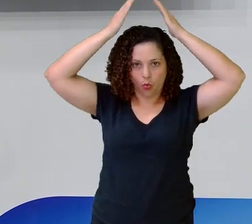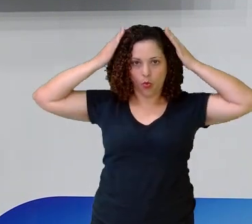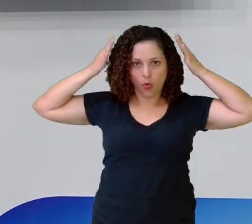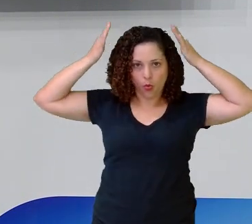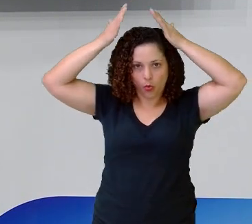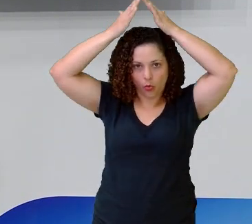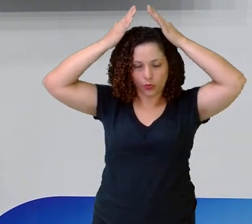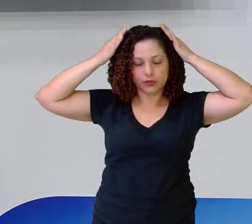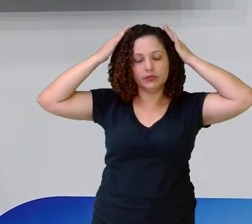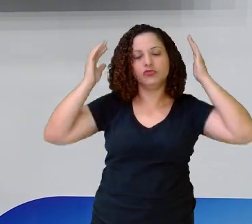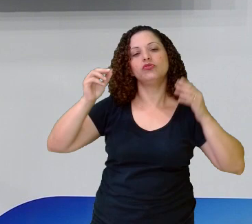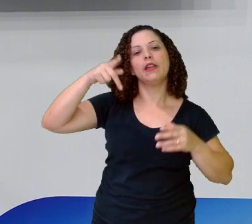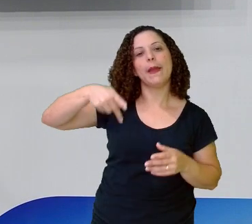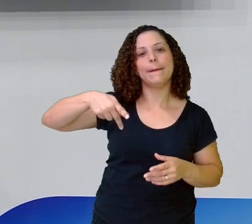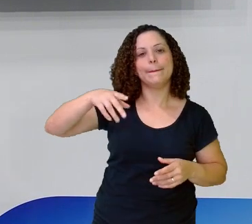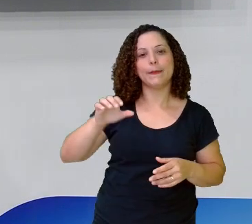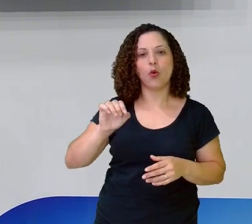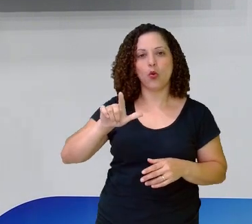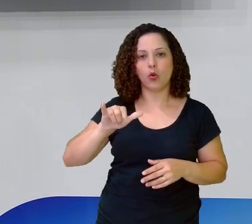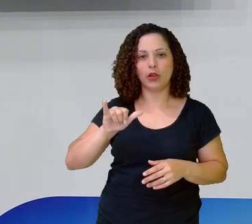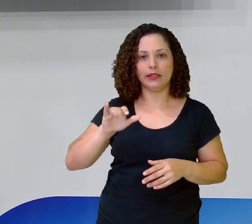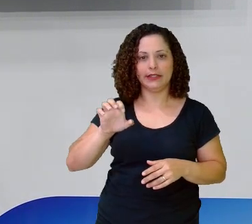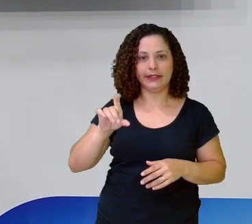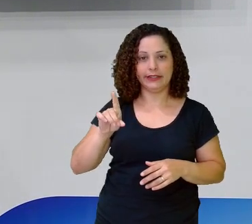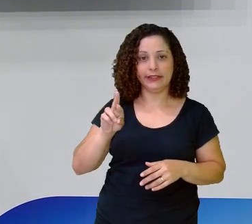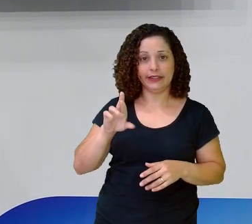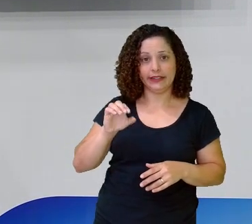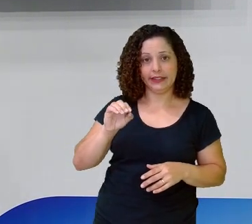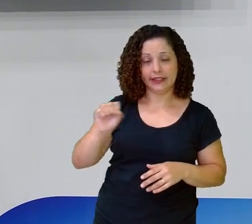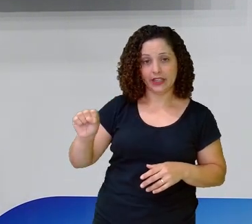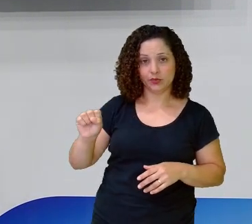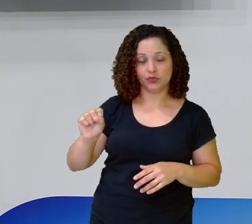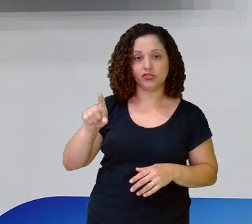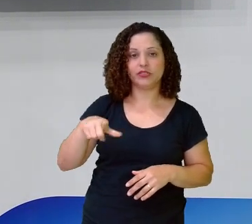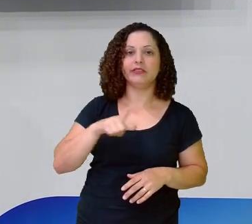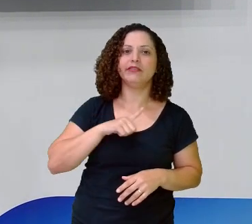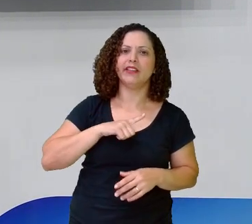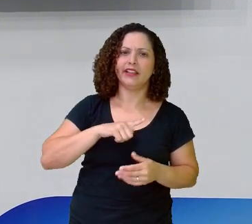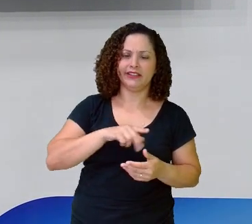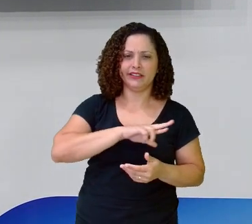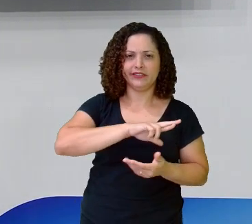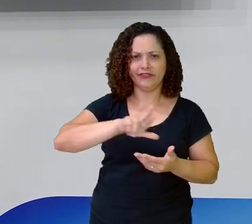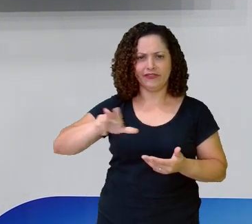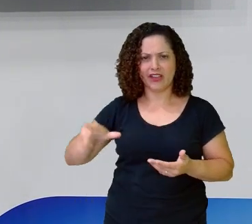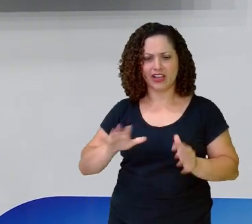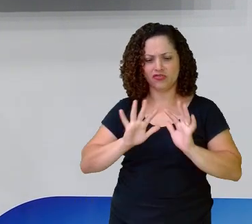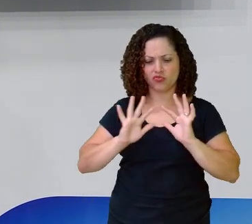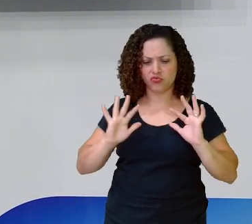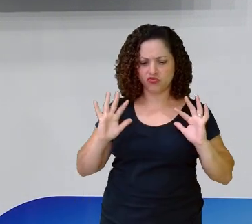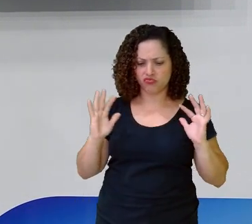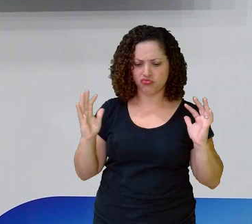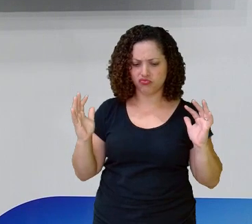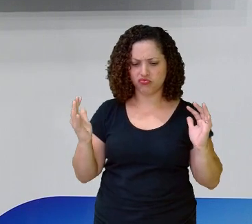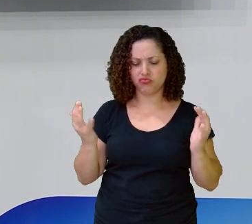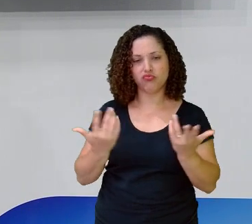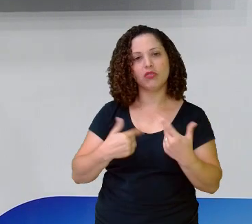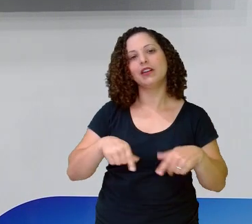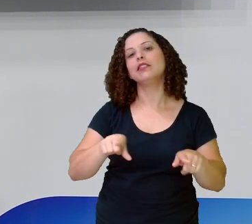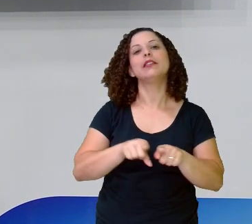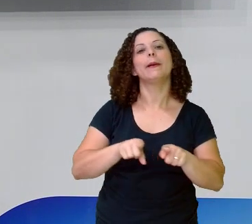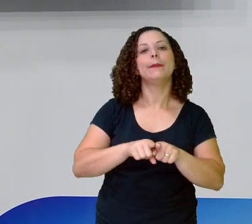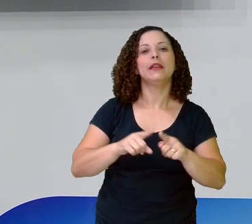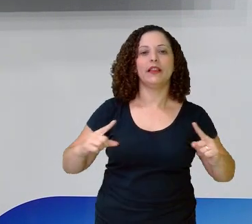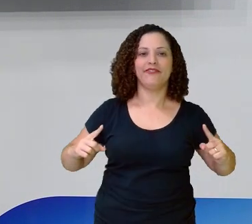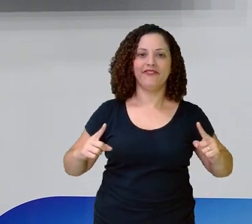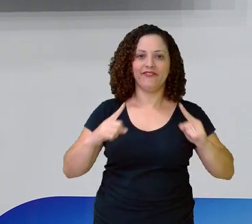Os poliedros, eles têm vários ângulos, eles têm vértice,